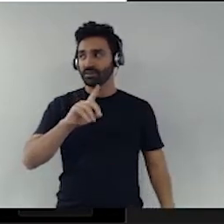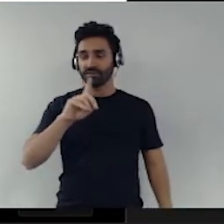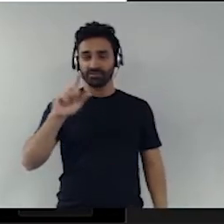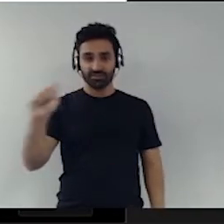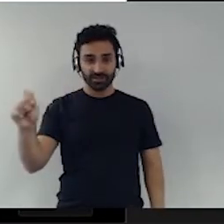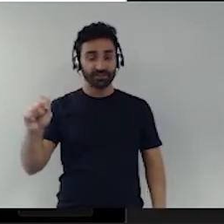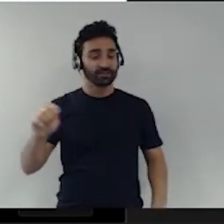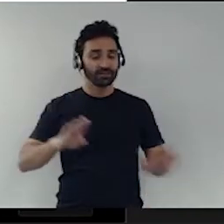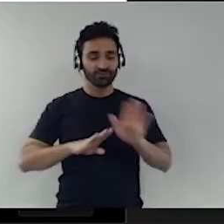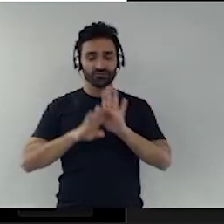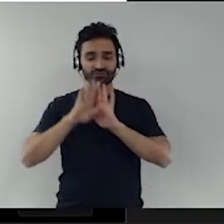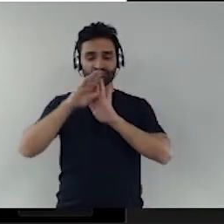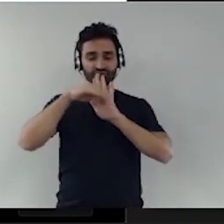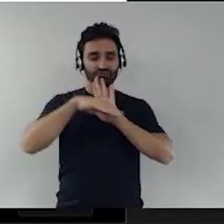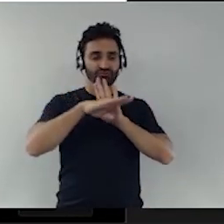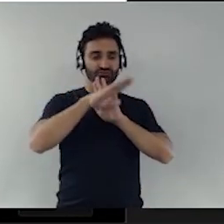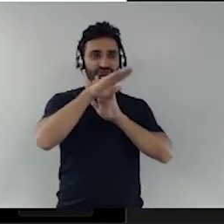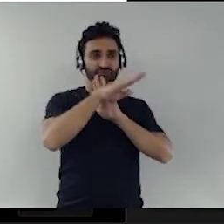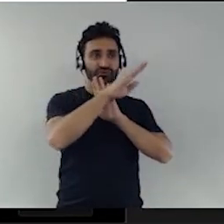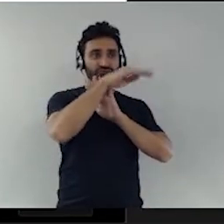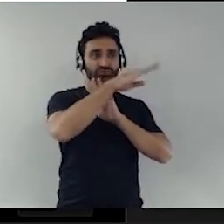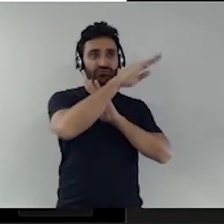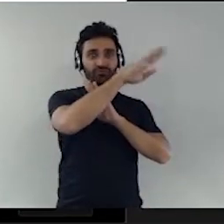fica mais ainda